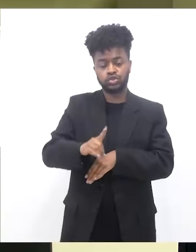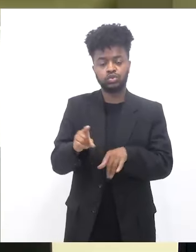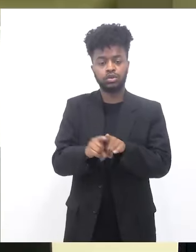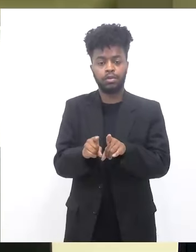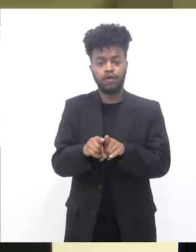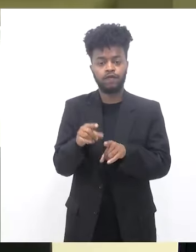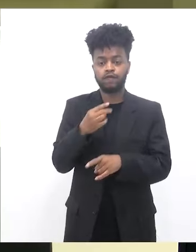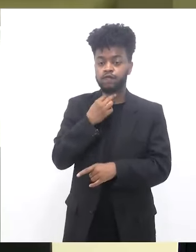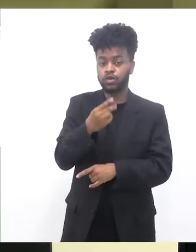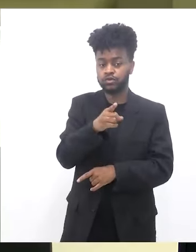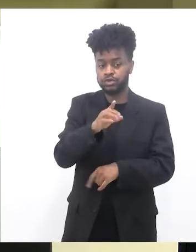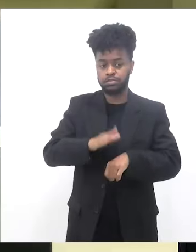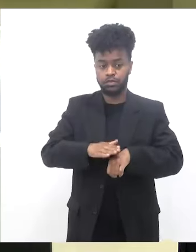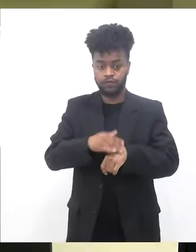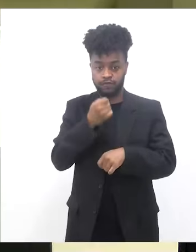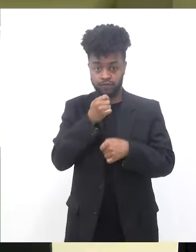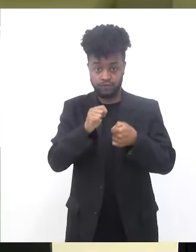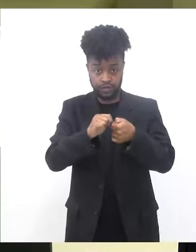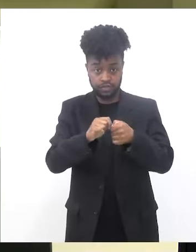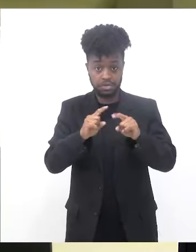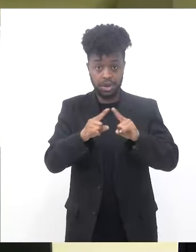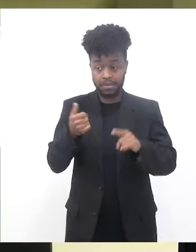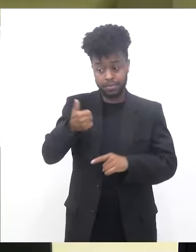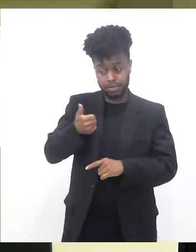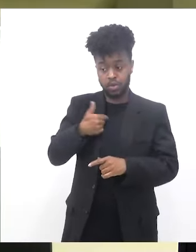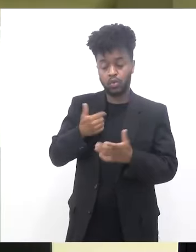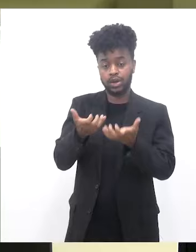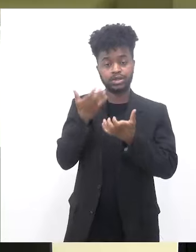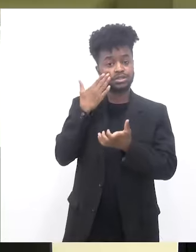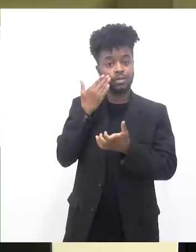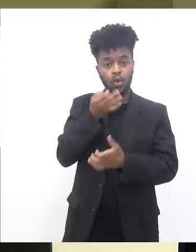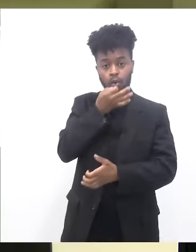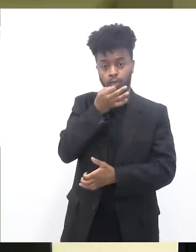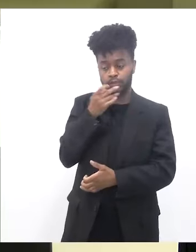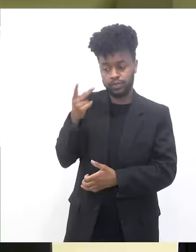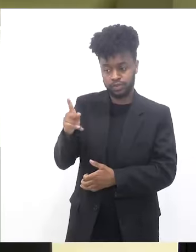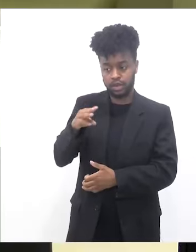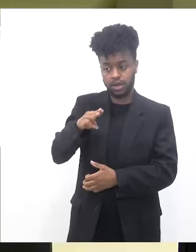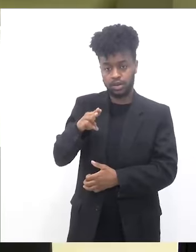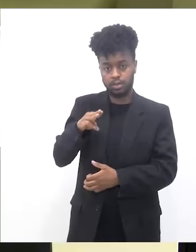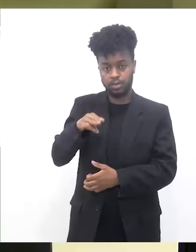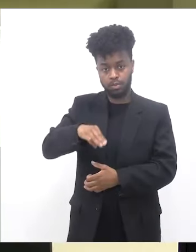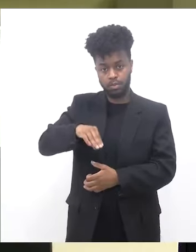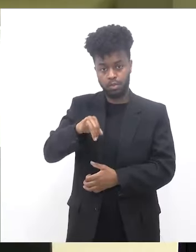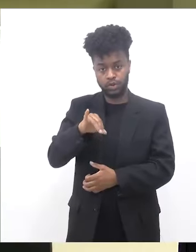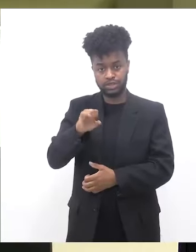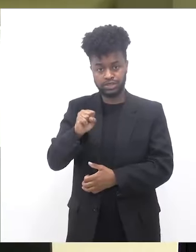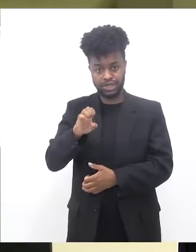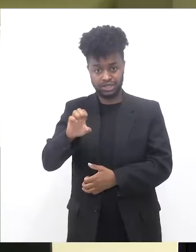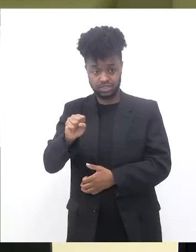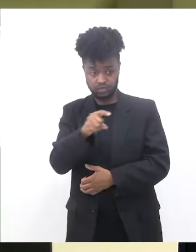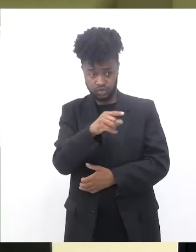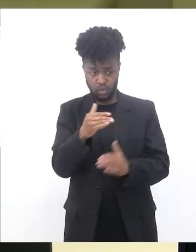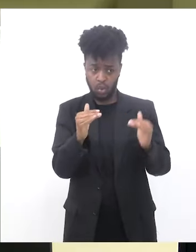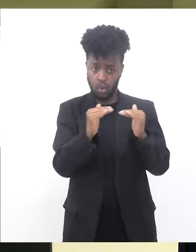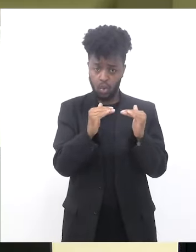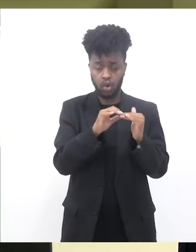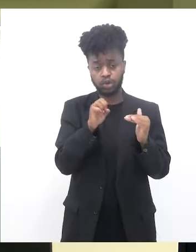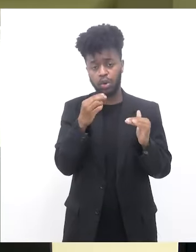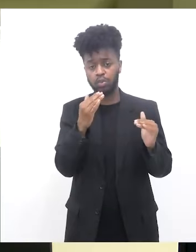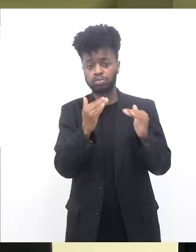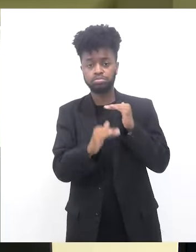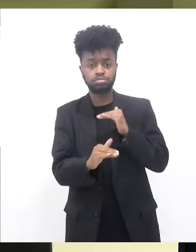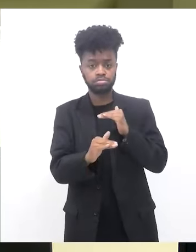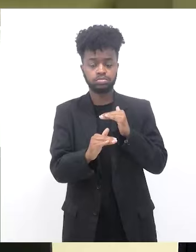que você já fez, mas antes eu queria ouvir a opinião do nosso Dr. Moisés. Dr. Moisés, o senhor concorda